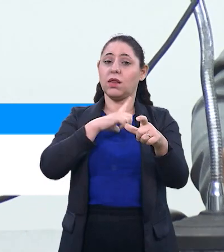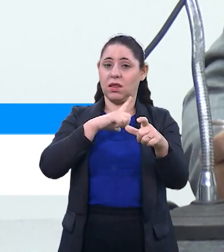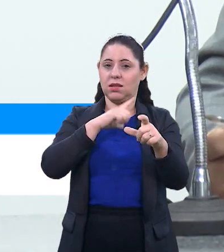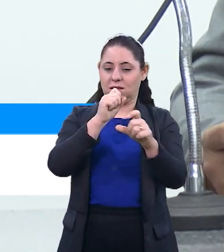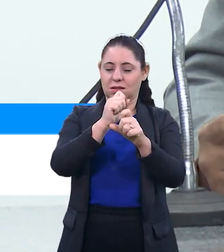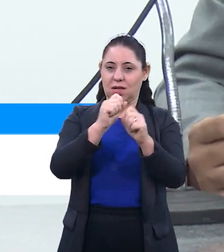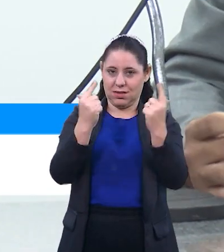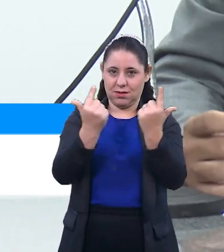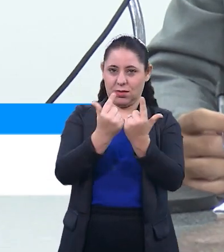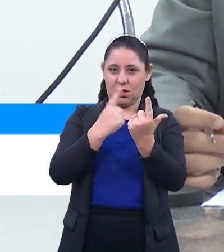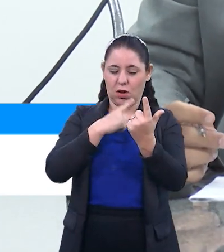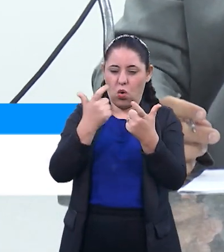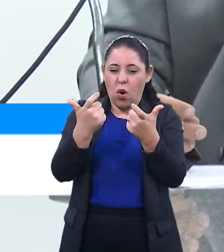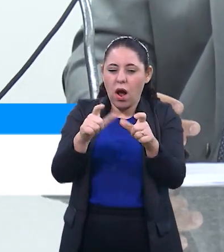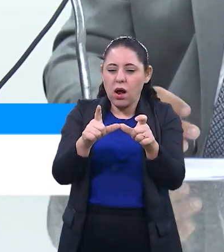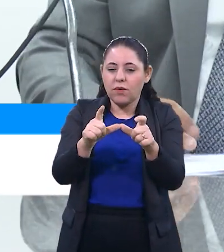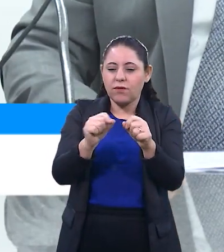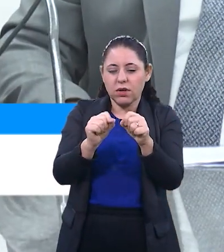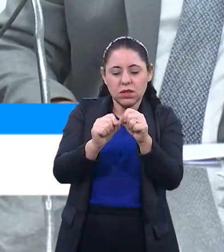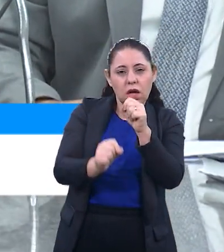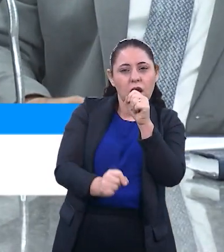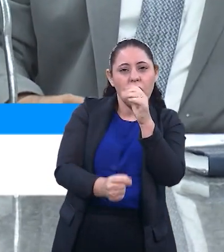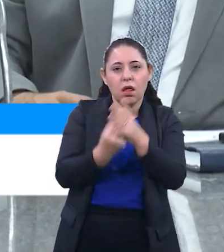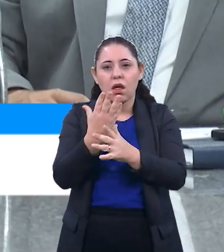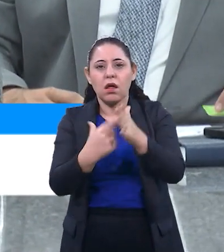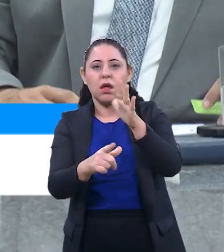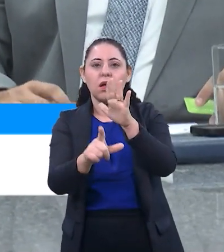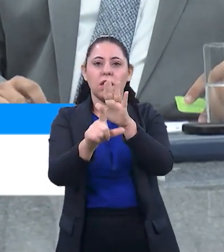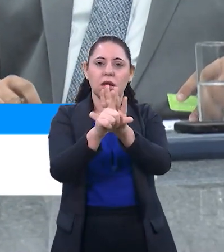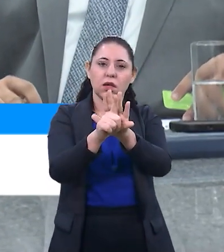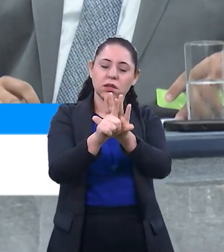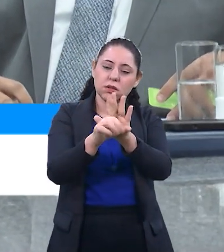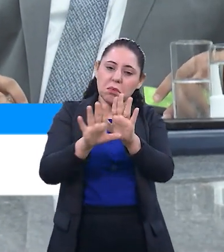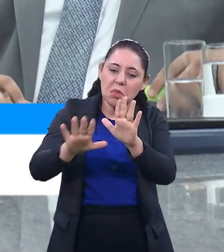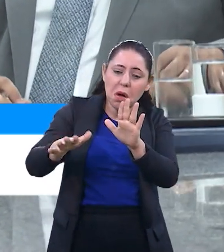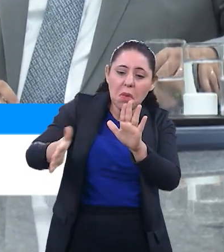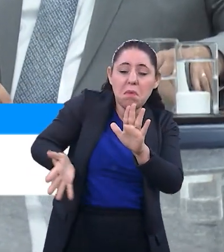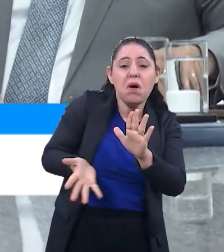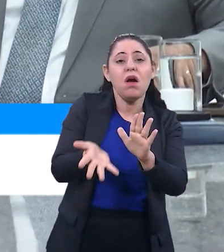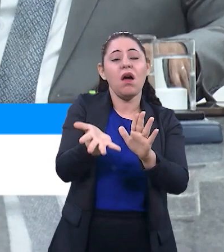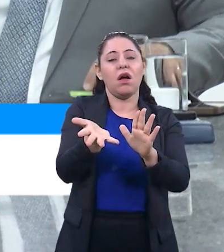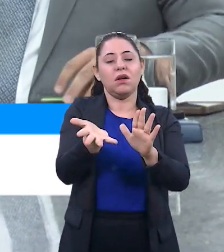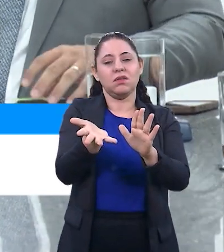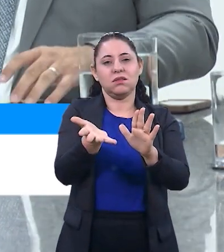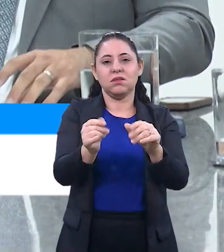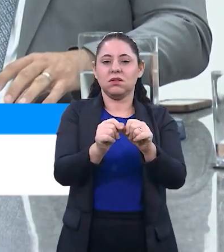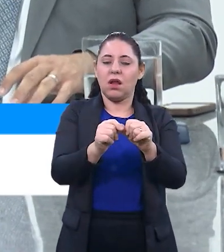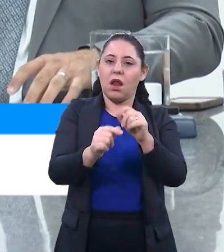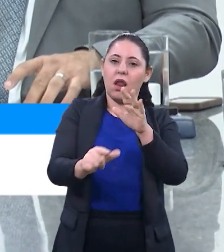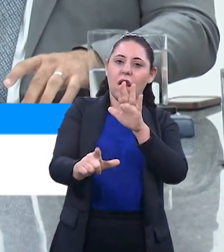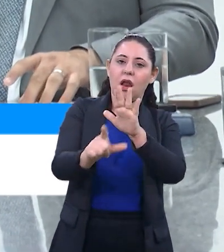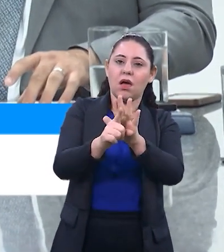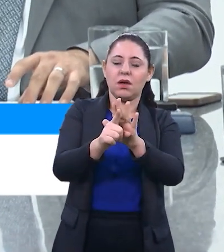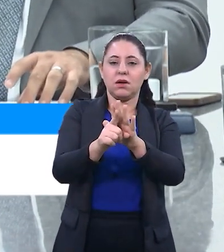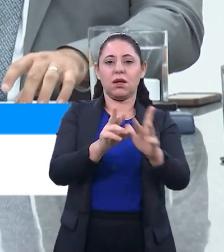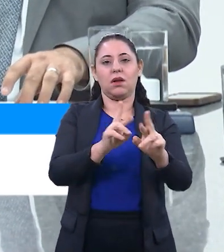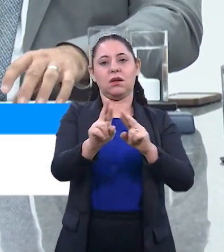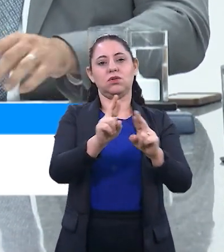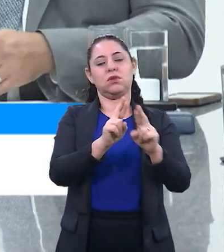poder tanto fazer leis que sejam de incentivo ou leis que